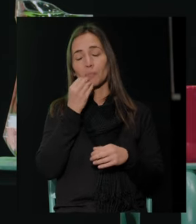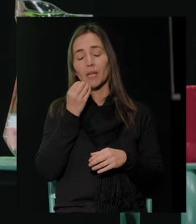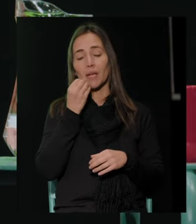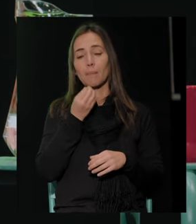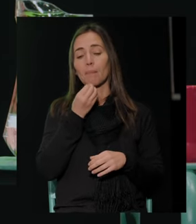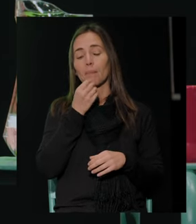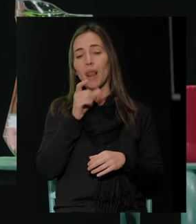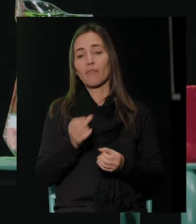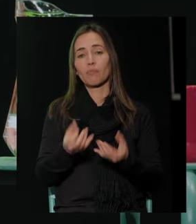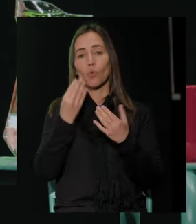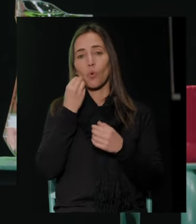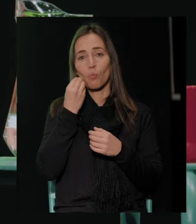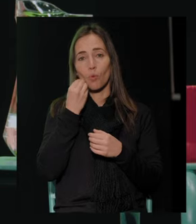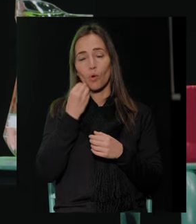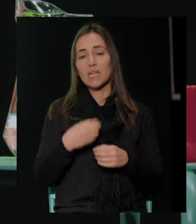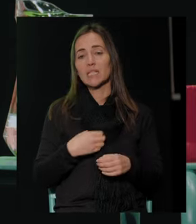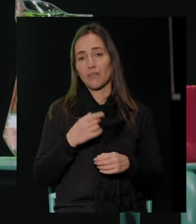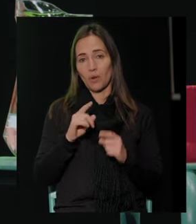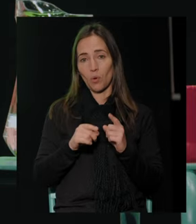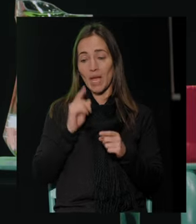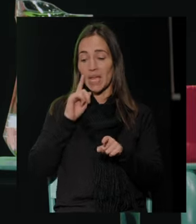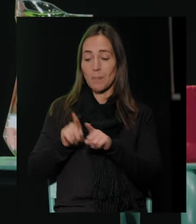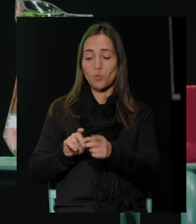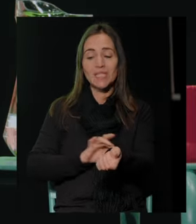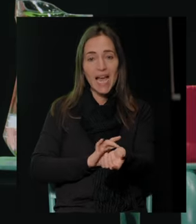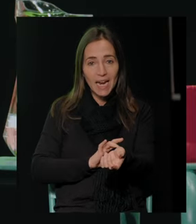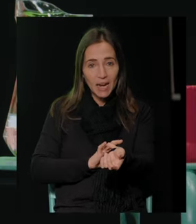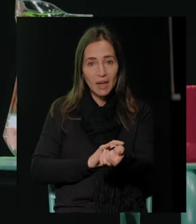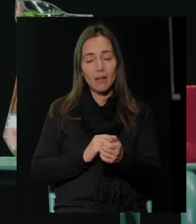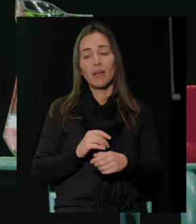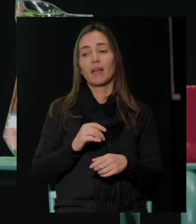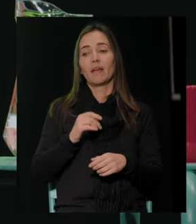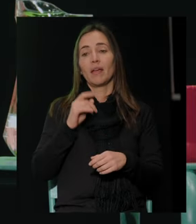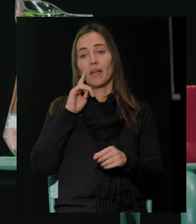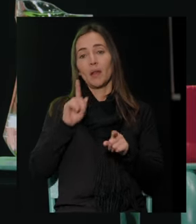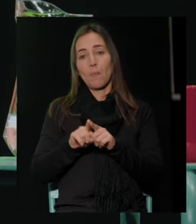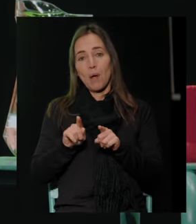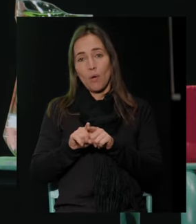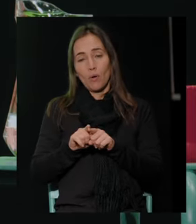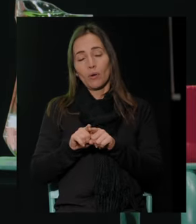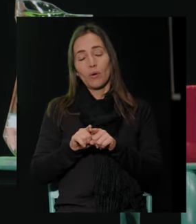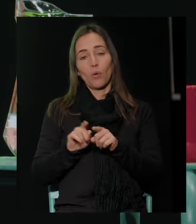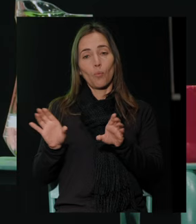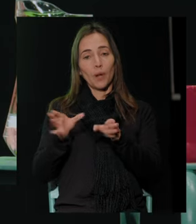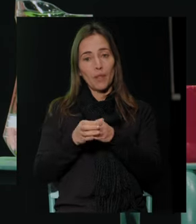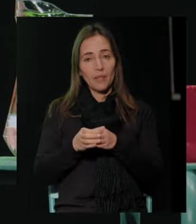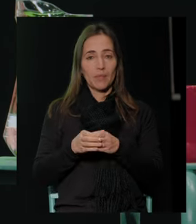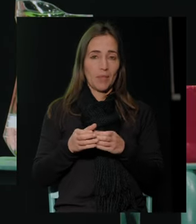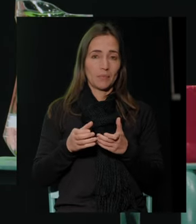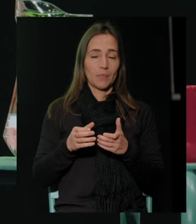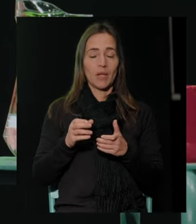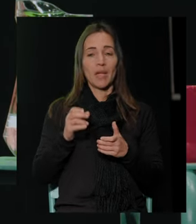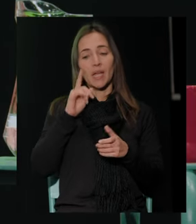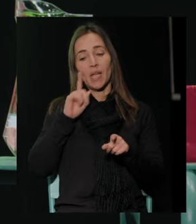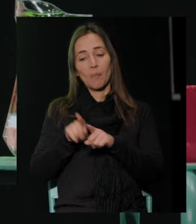surgiu, porque, e o que é que significava, se era só irmão de sangue, se era irmão de comunidade, se era irmão de, até da ordem laboral e afins.